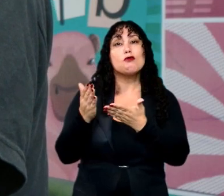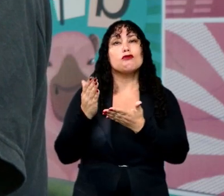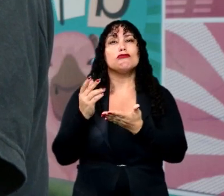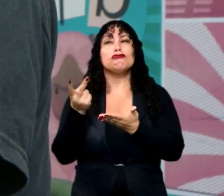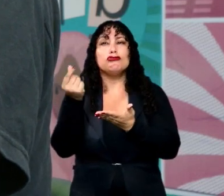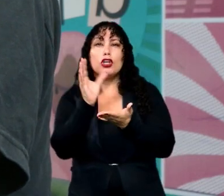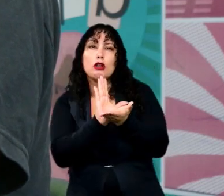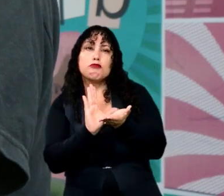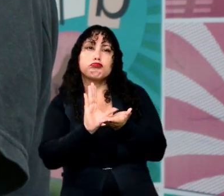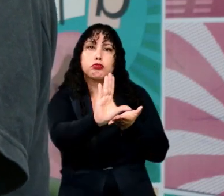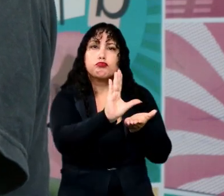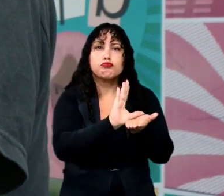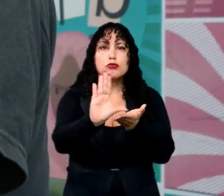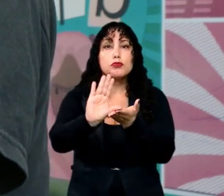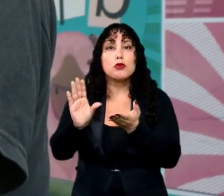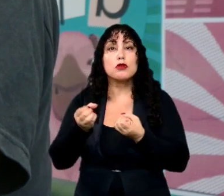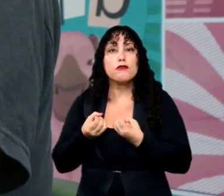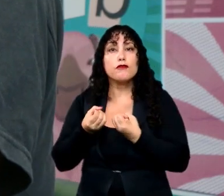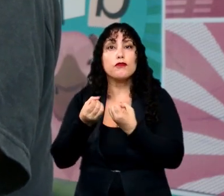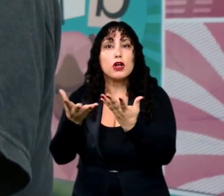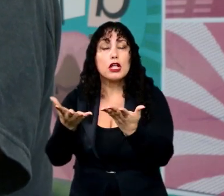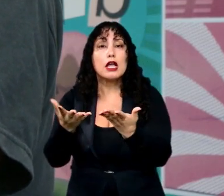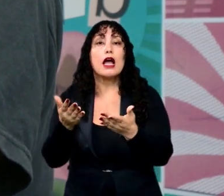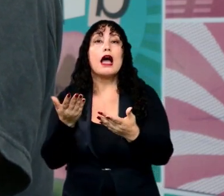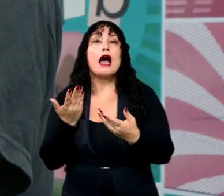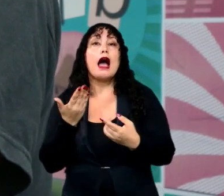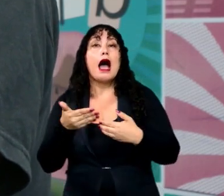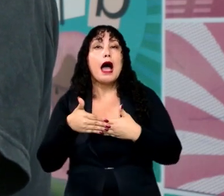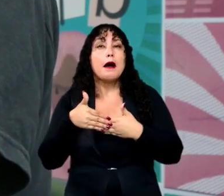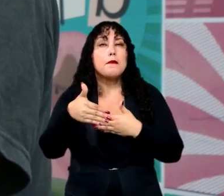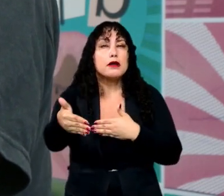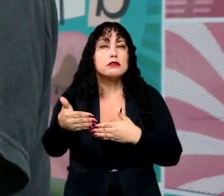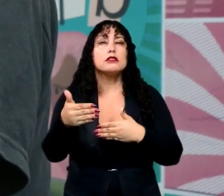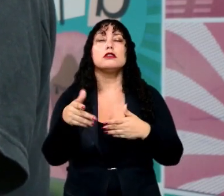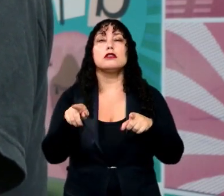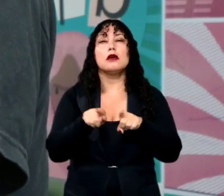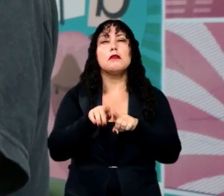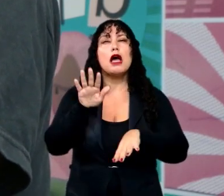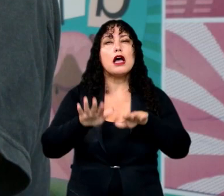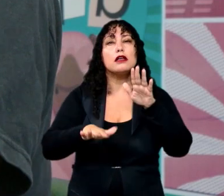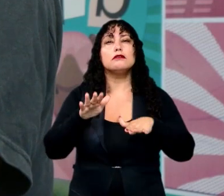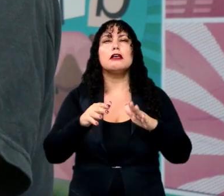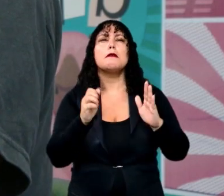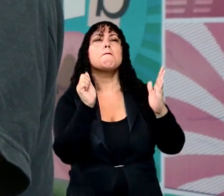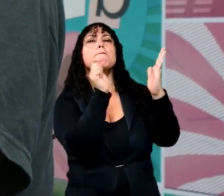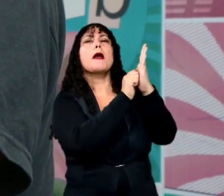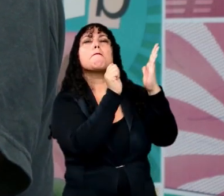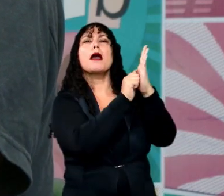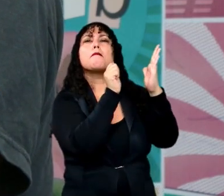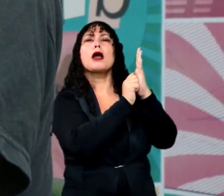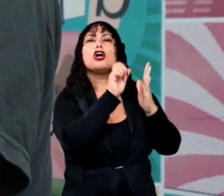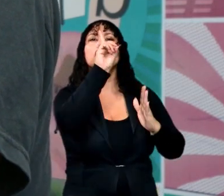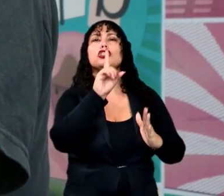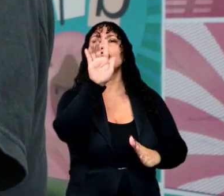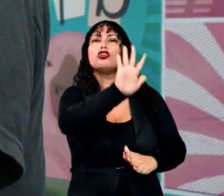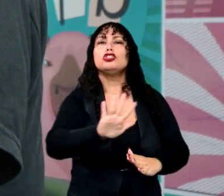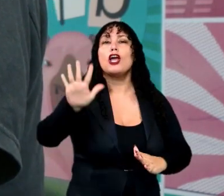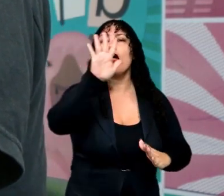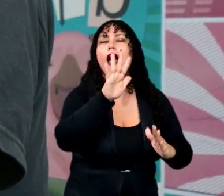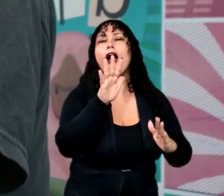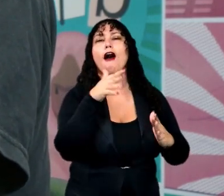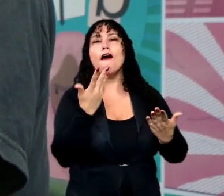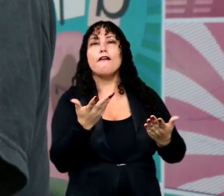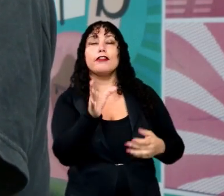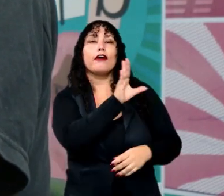fornecem eh por intermédio pode ser iniciativa às vezes eles batem a porta lá do diretor geral eh